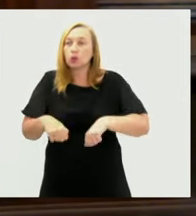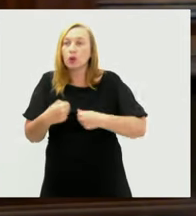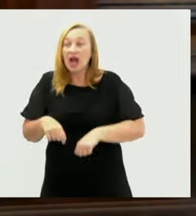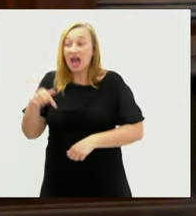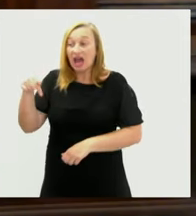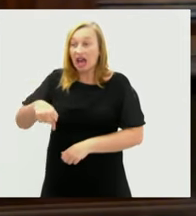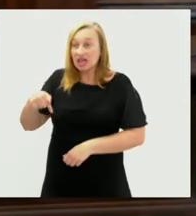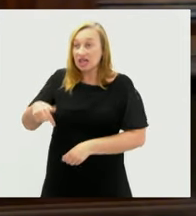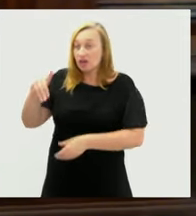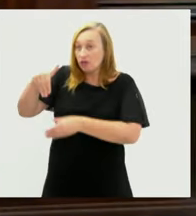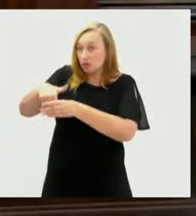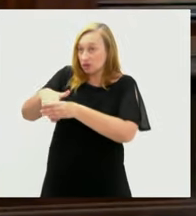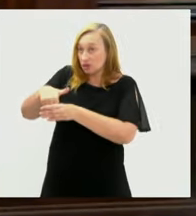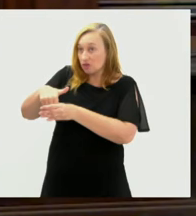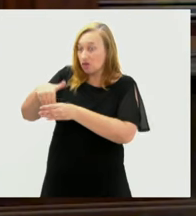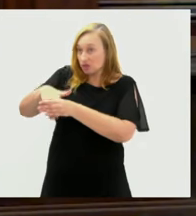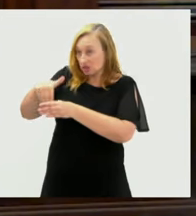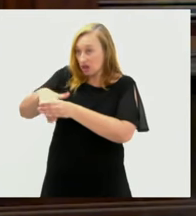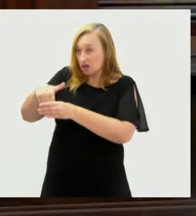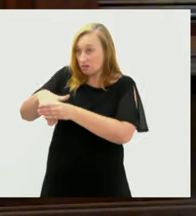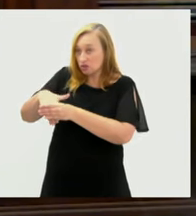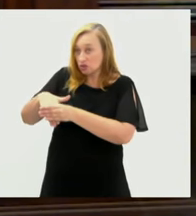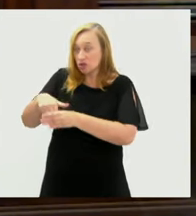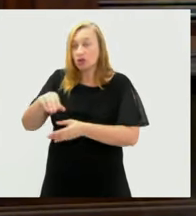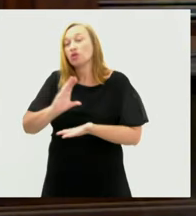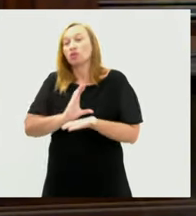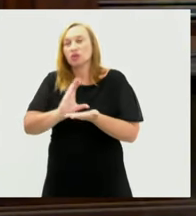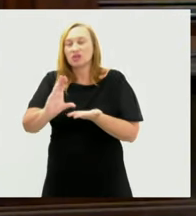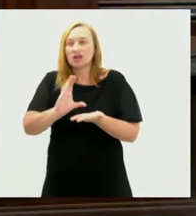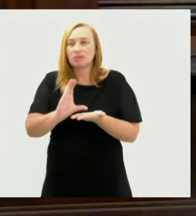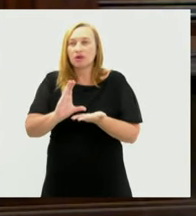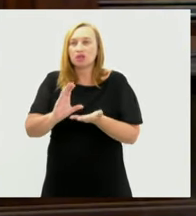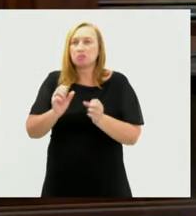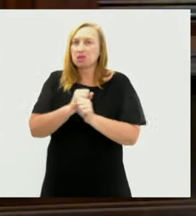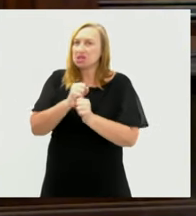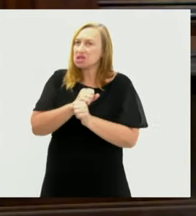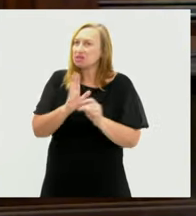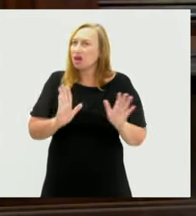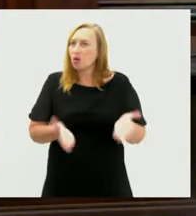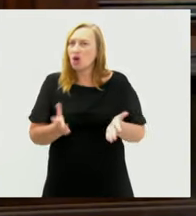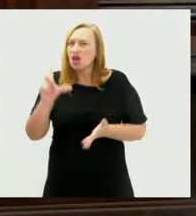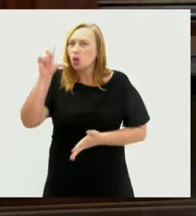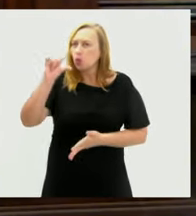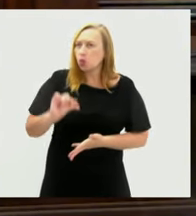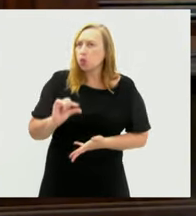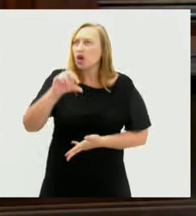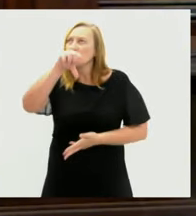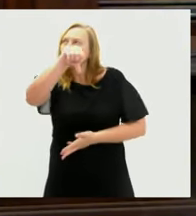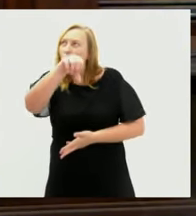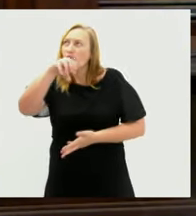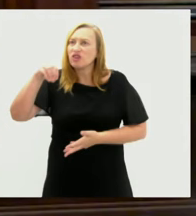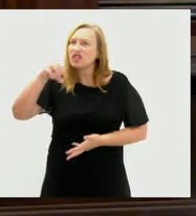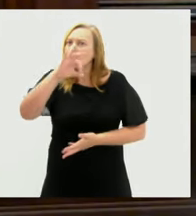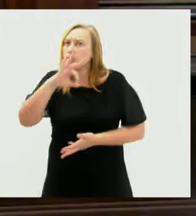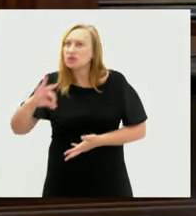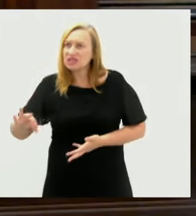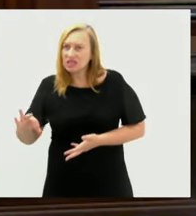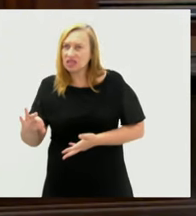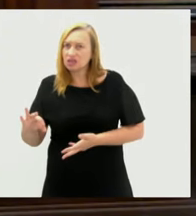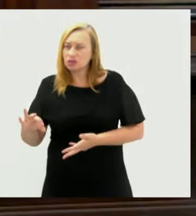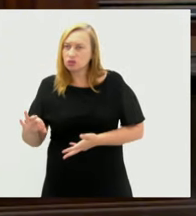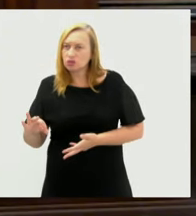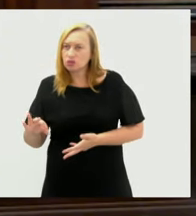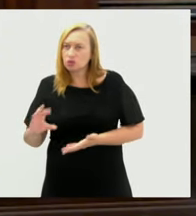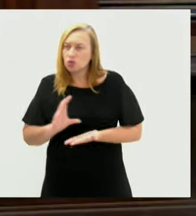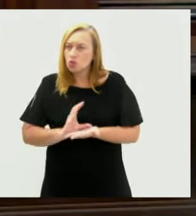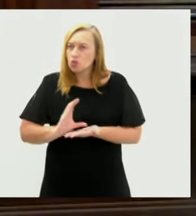no ano passado, com previsão para esse ano, e a gente teve uma redução de 90% dos recursos